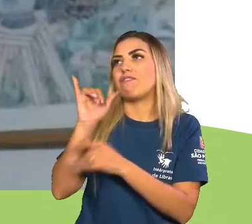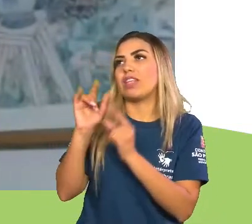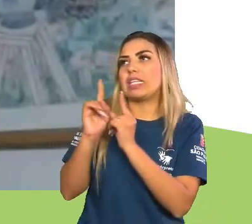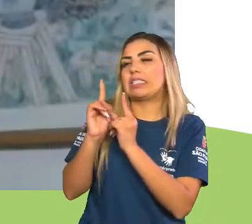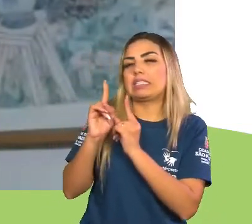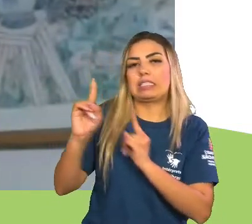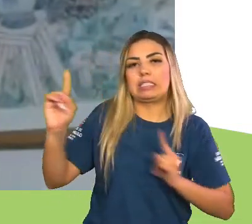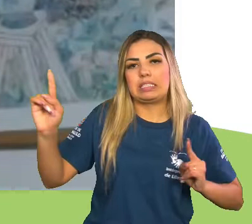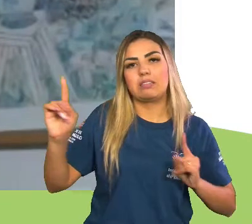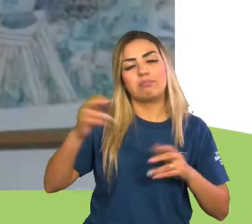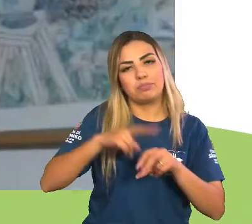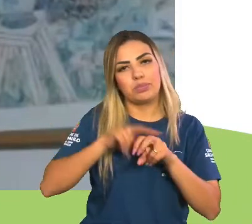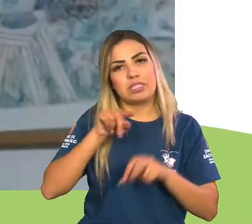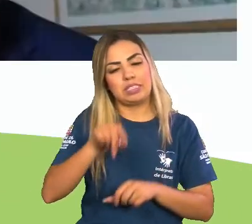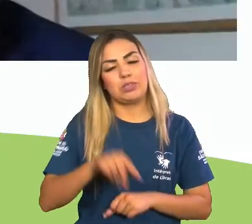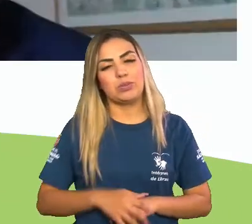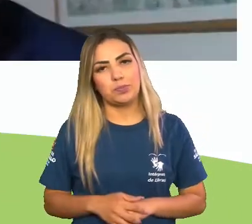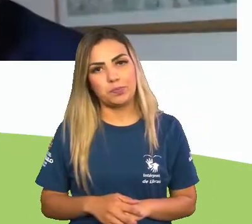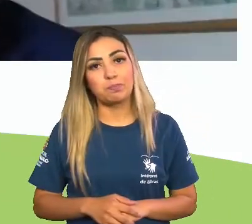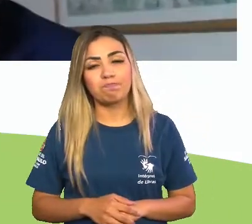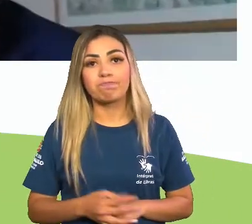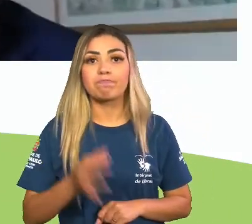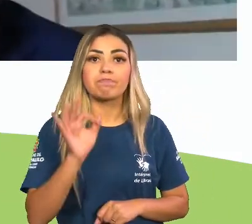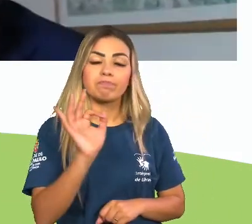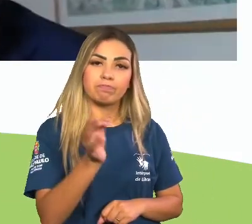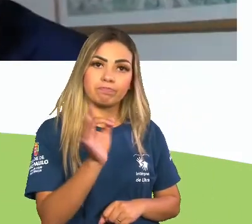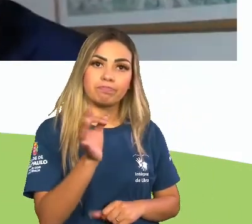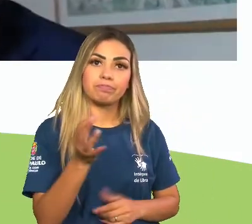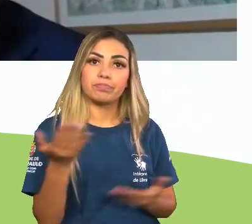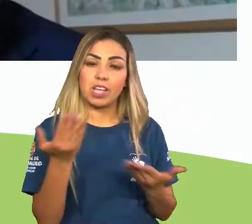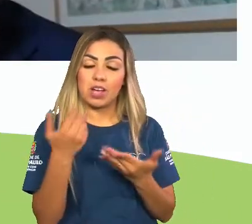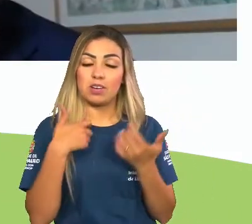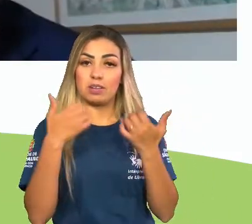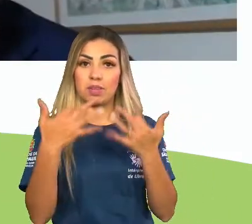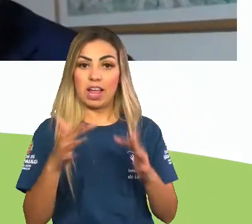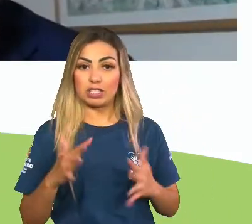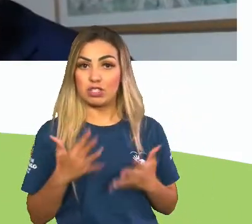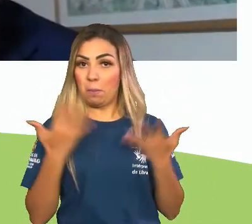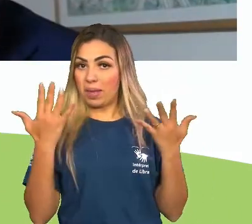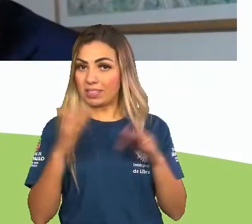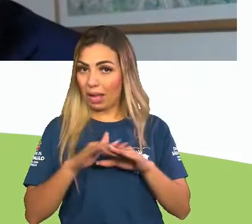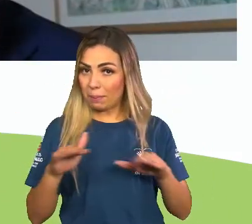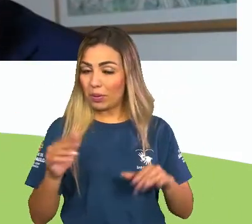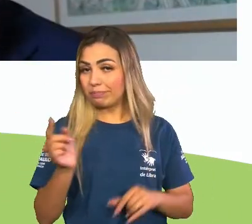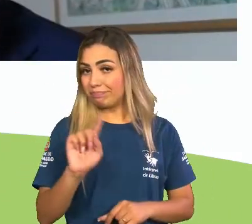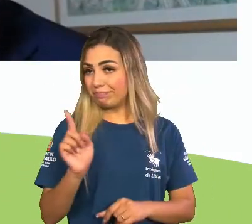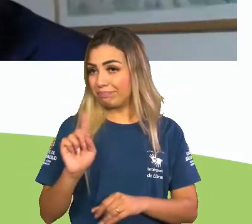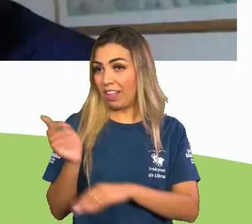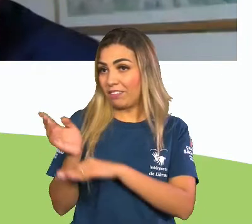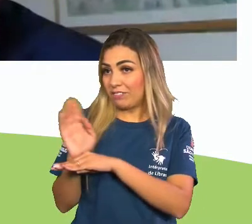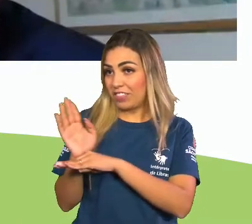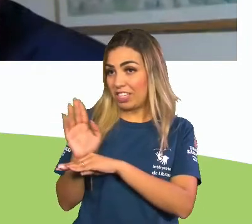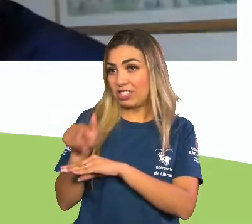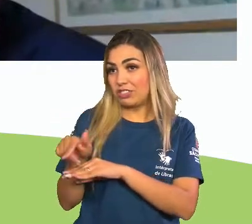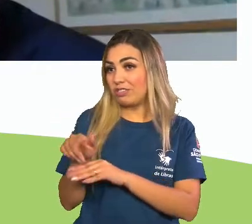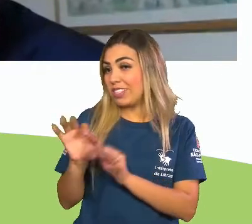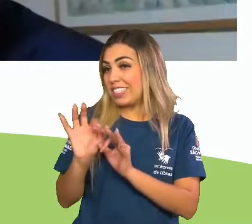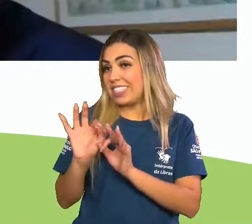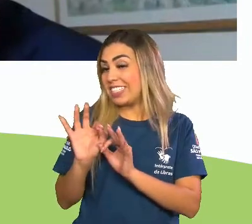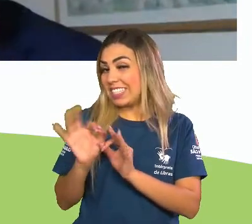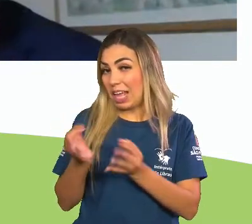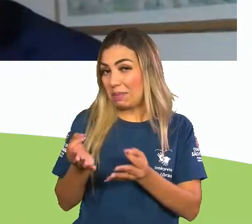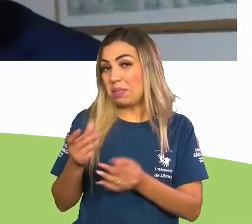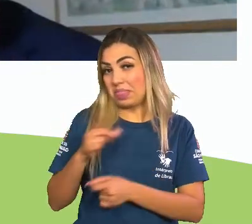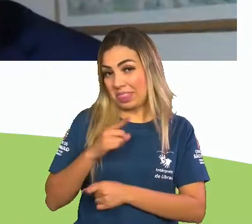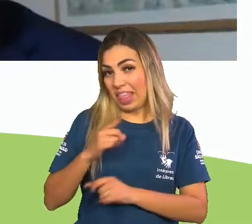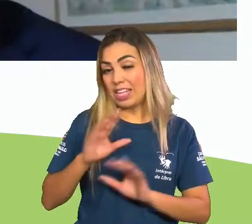pesa muito. Olha, Gustavo, eu queria te contar que as nossas surpresas, elas não param por aqui. O vídeo foi só uma partezinha delas.